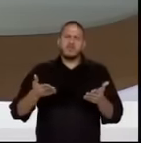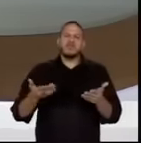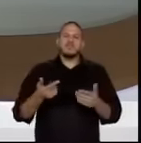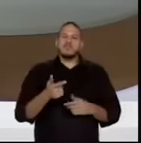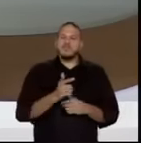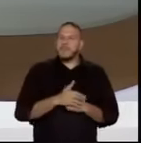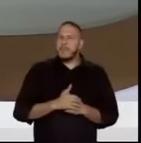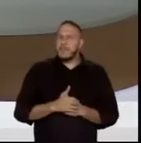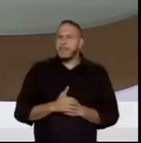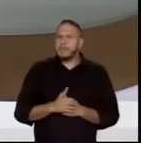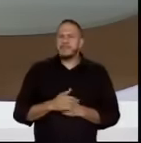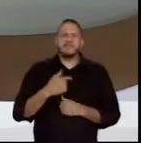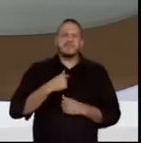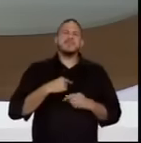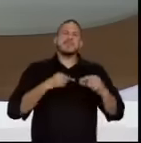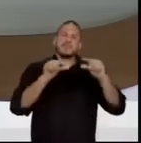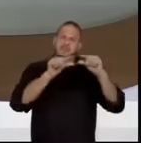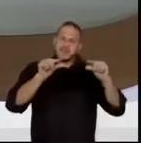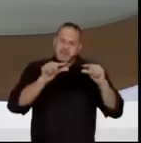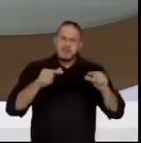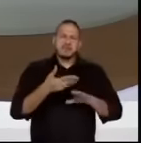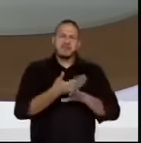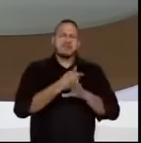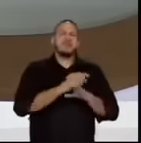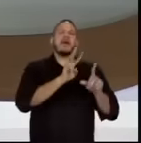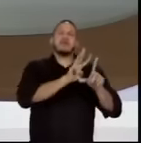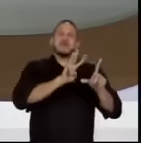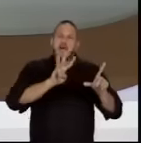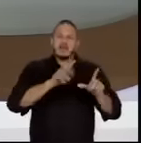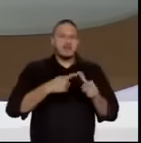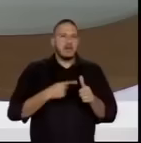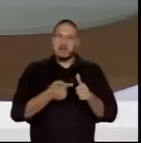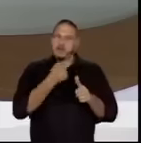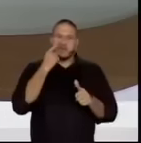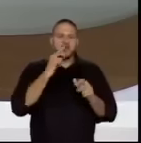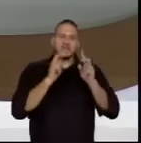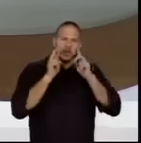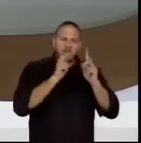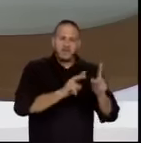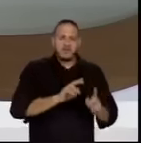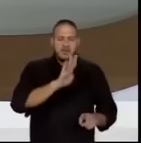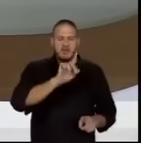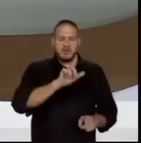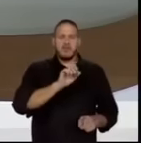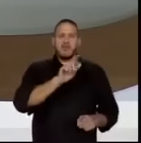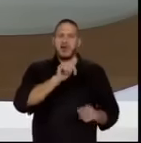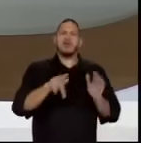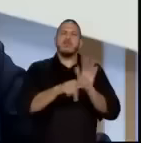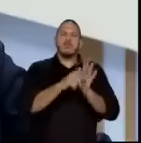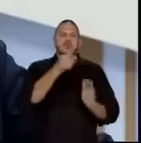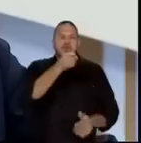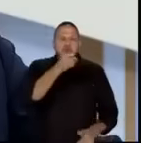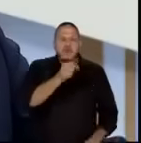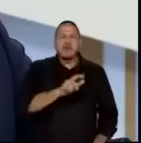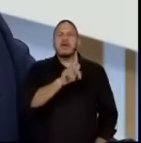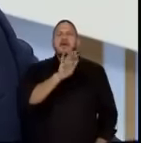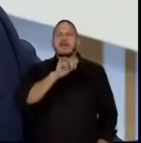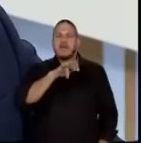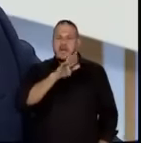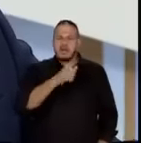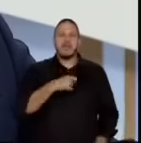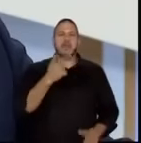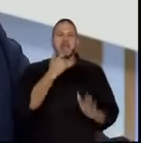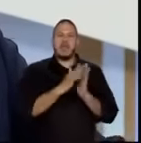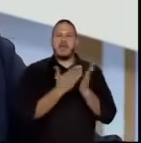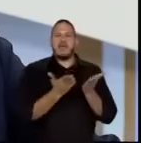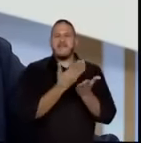explorada por sites de checagem. Eu acho que a primeira vez que eu a vi foi no blog do jornalista Guilherme Amado, da revista Época, mas a